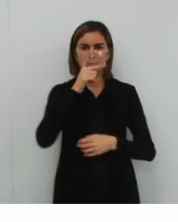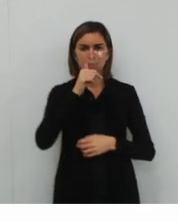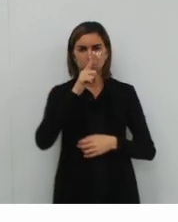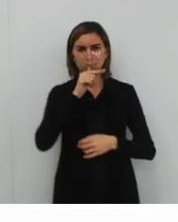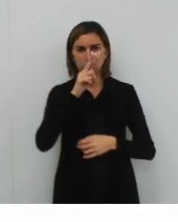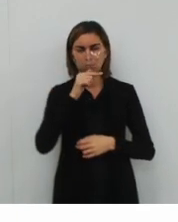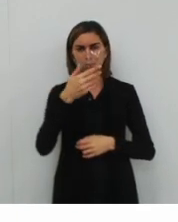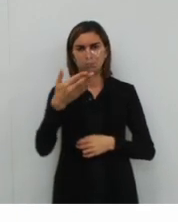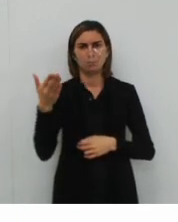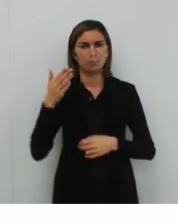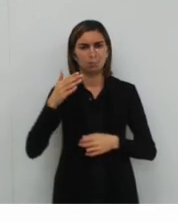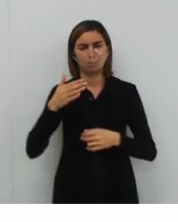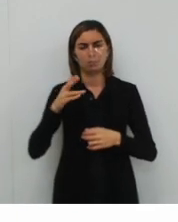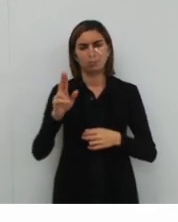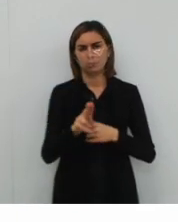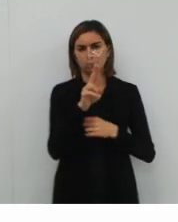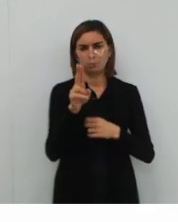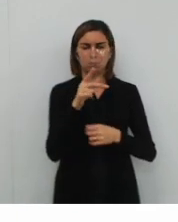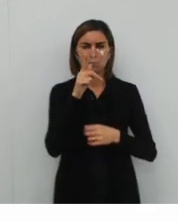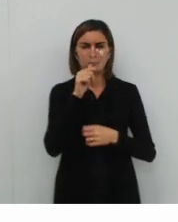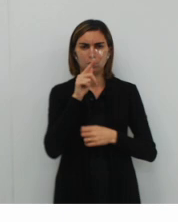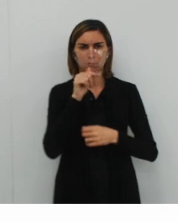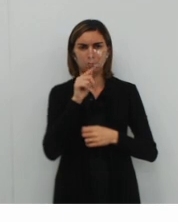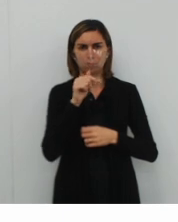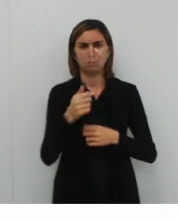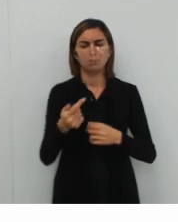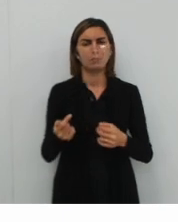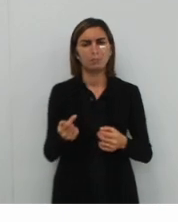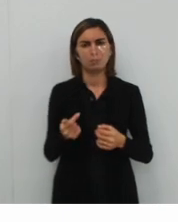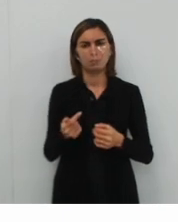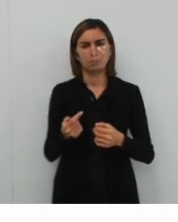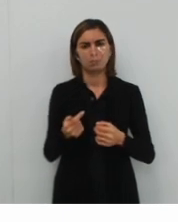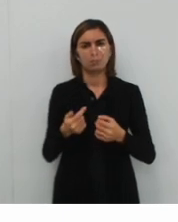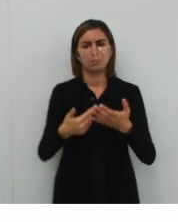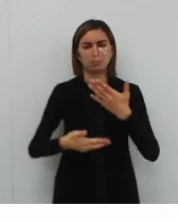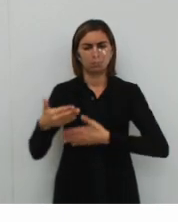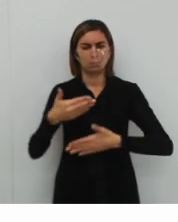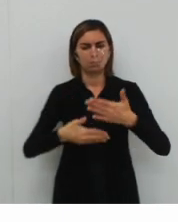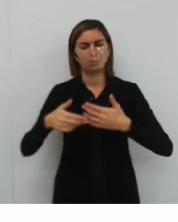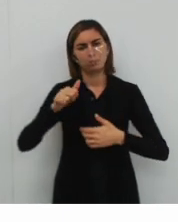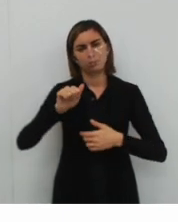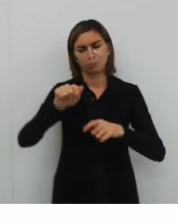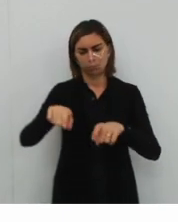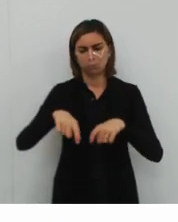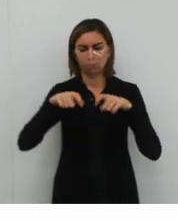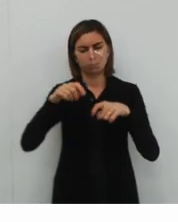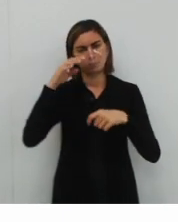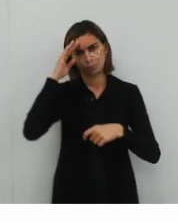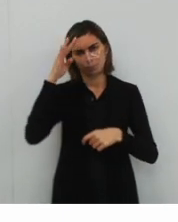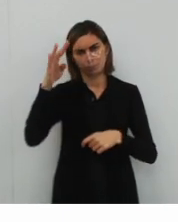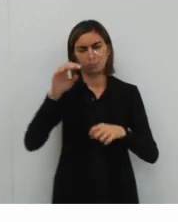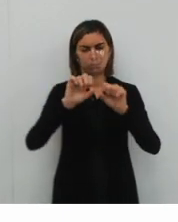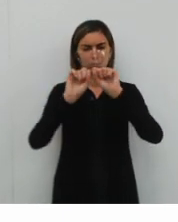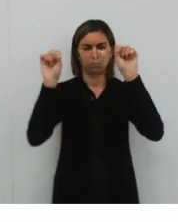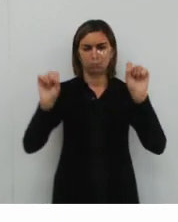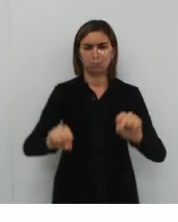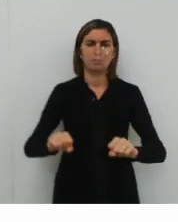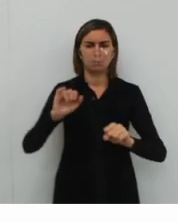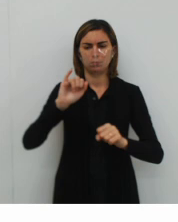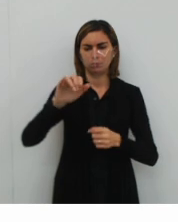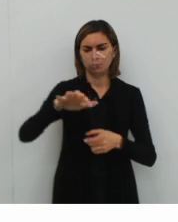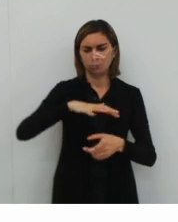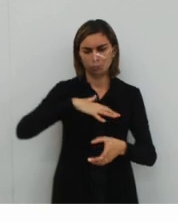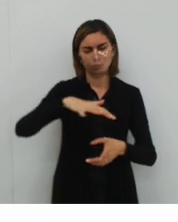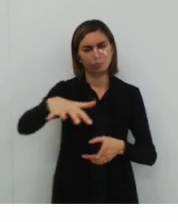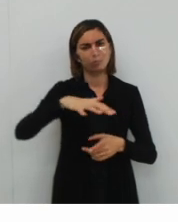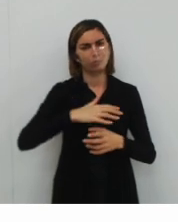temos aí uma grande utilização da água ainda nas relações agrícolas, principalmente no sistema de irrigação,